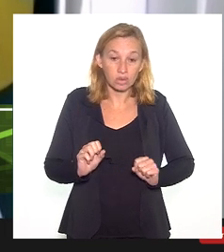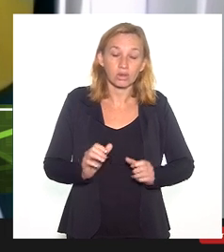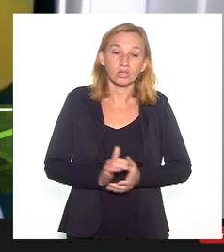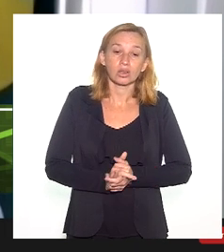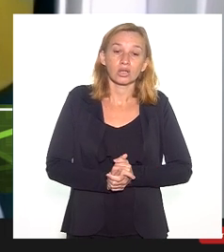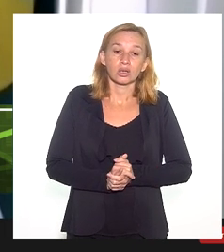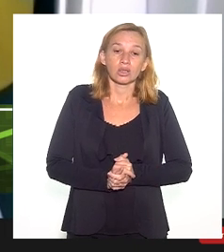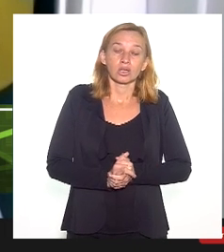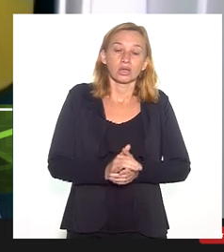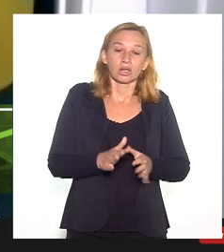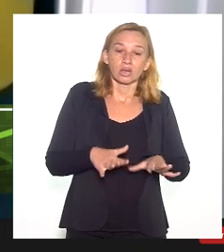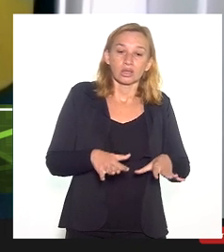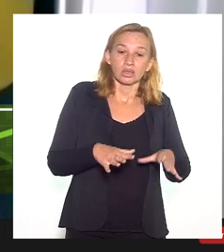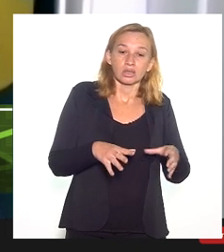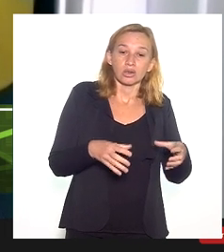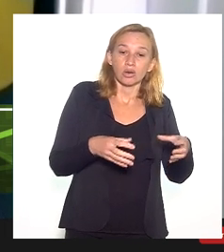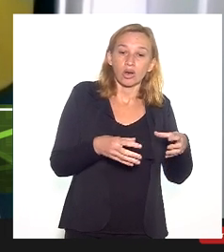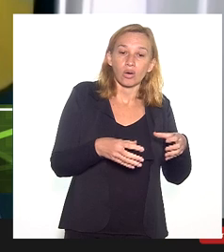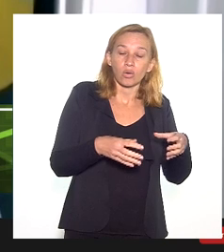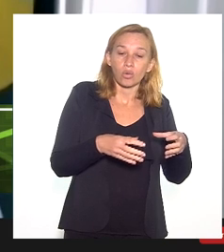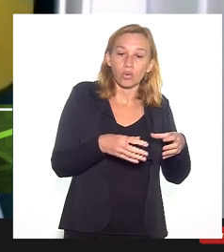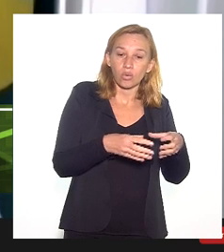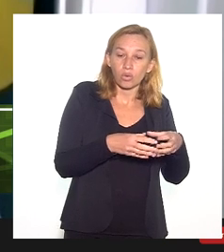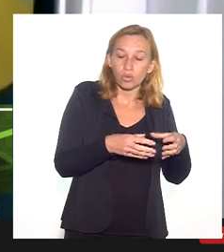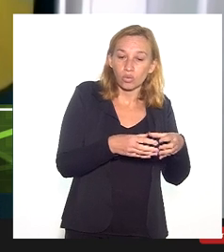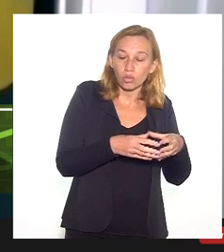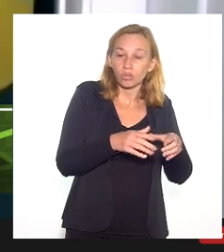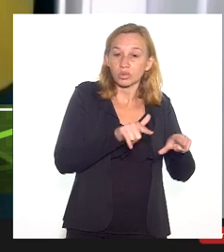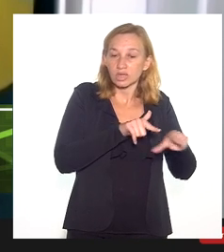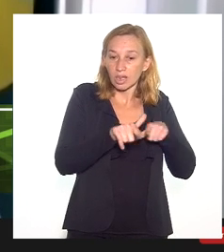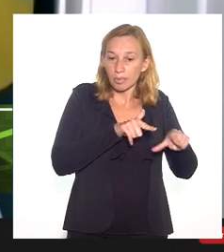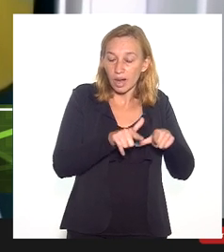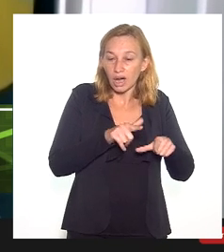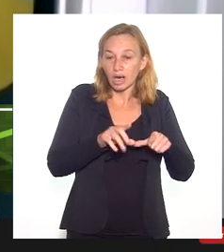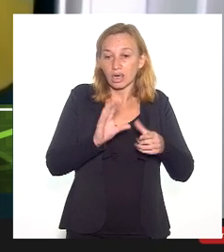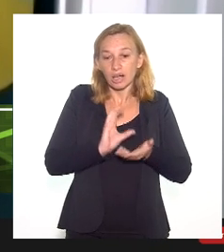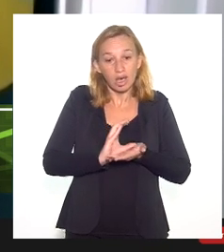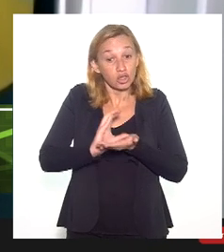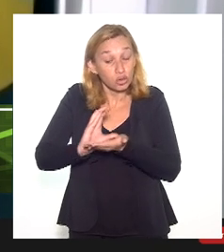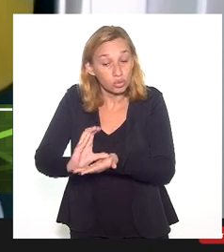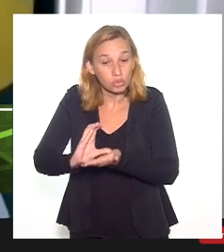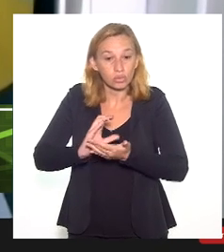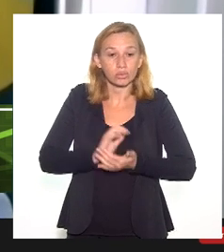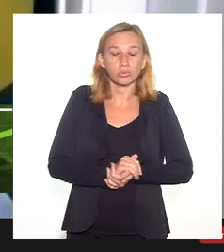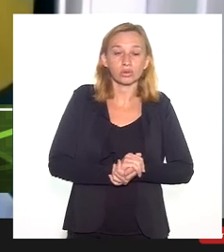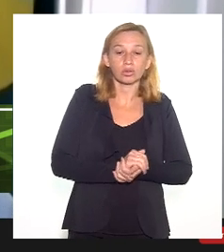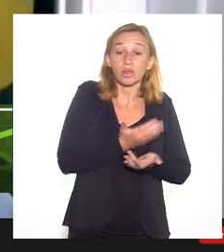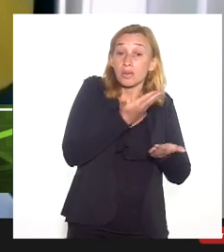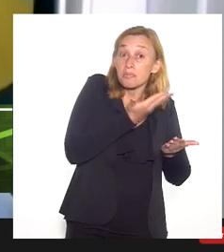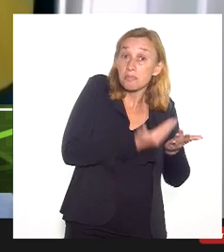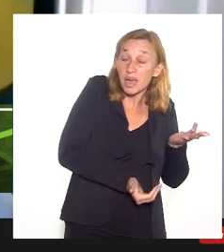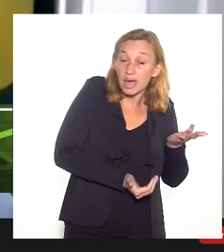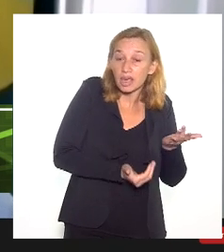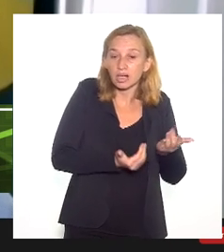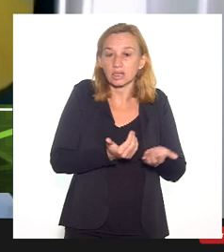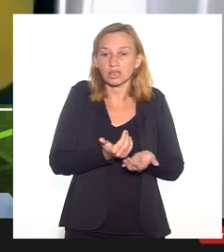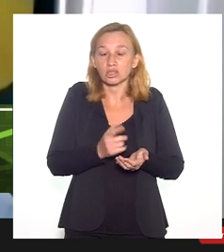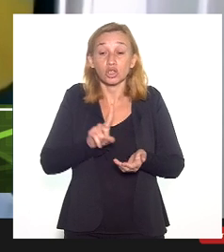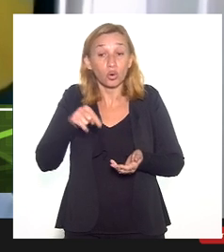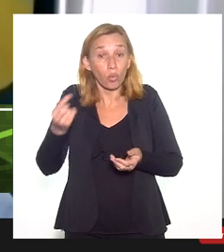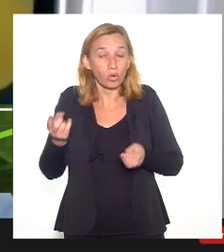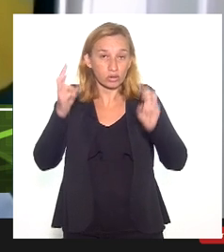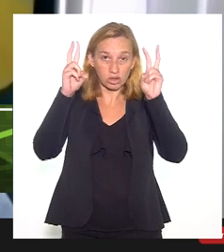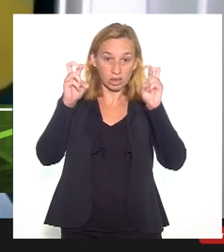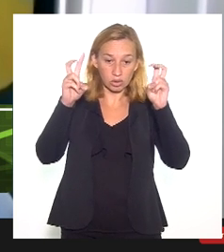relação ao corpo docente da UERJ, auxílios, reposição das perdas inflacionárias, enfim, entre outros temas,